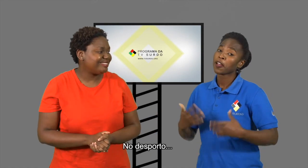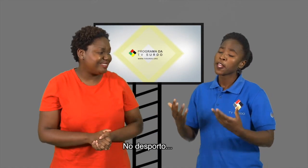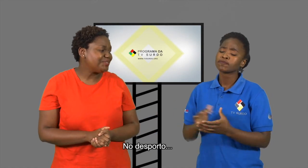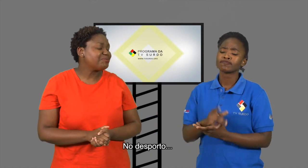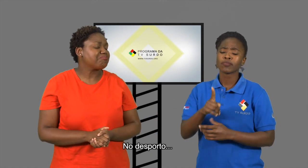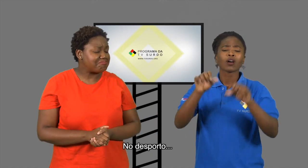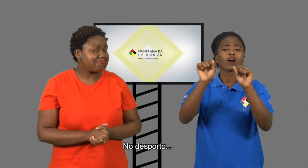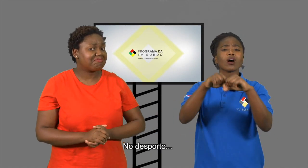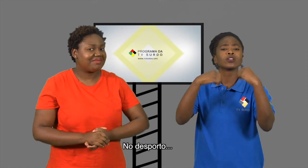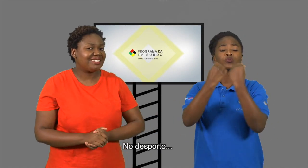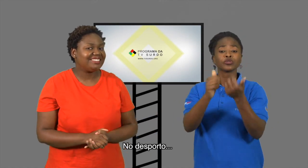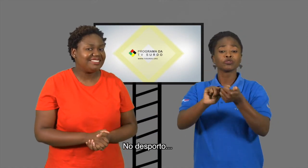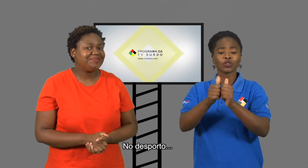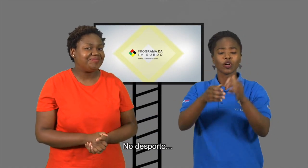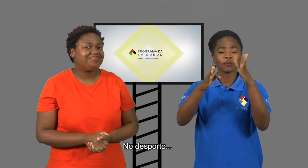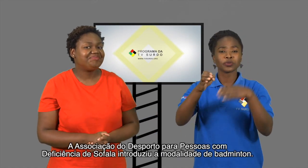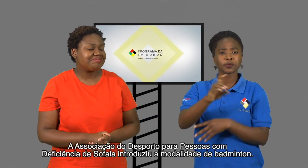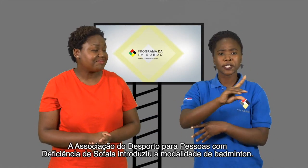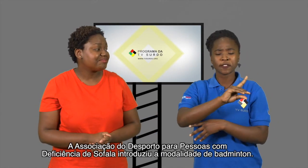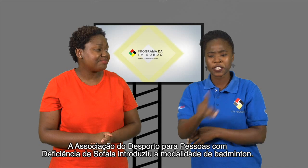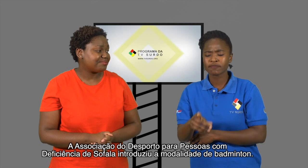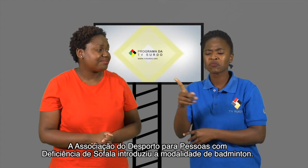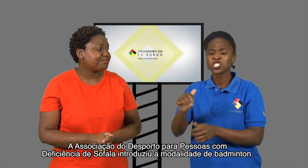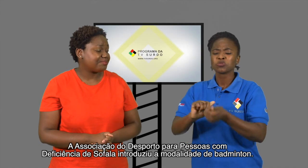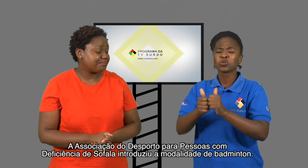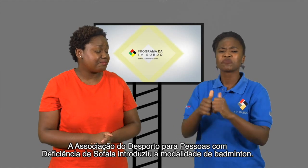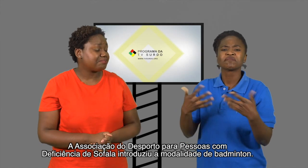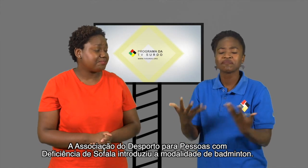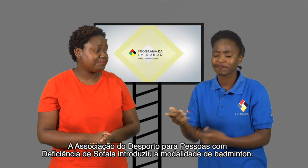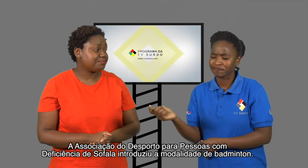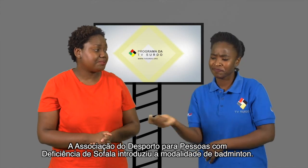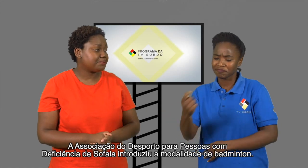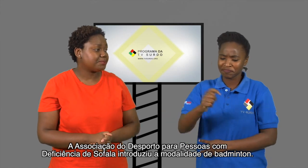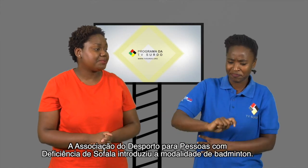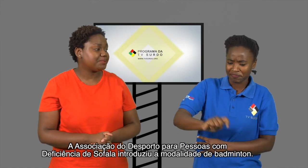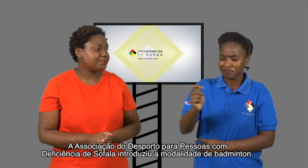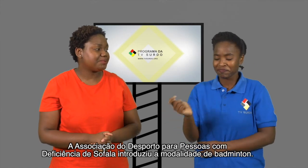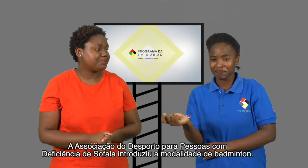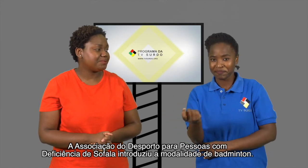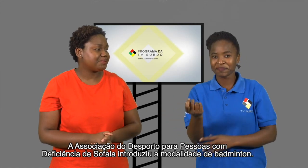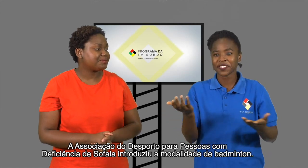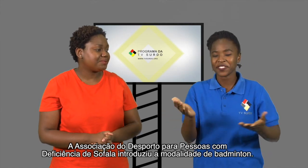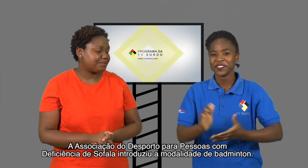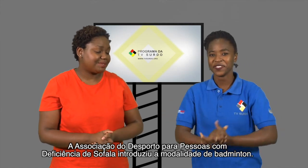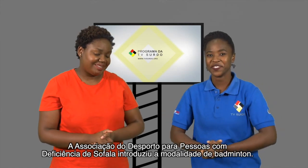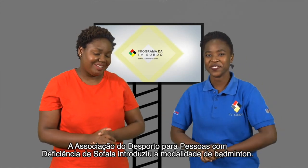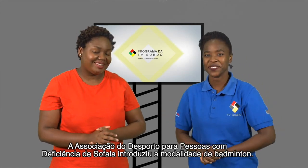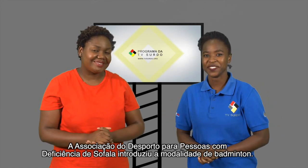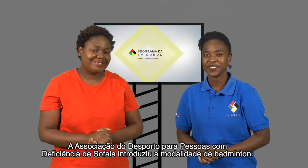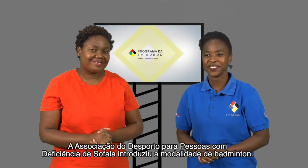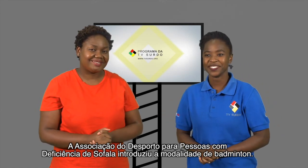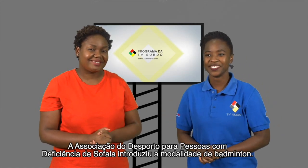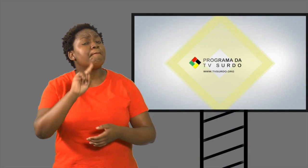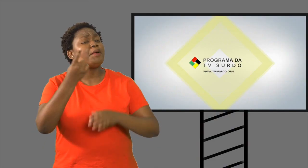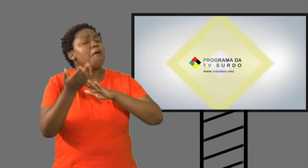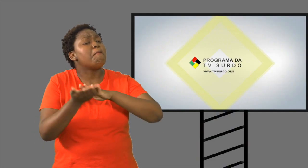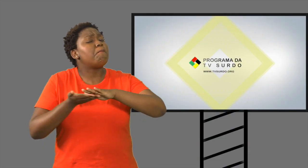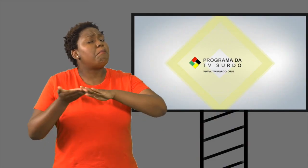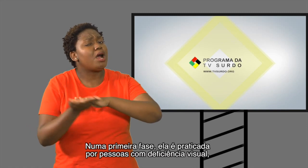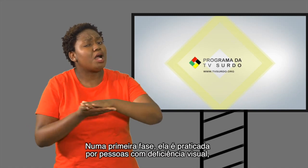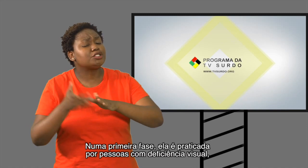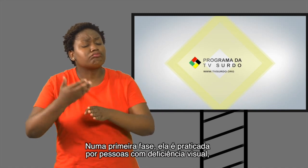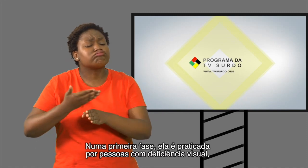No desporto, a Associação do Desporto para Pessoas com Deficiência de Sofala introduziu a modalidade